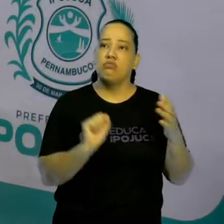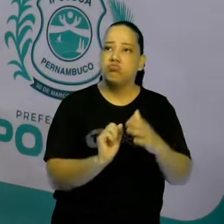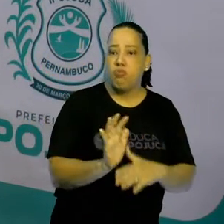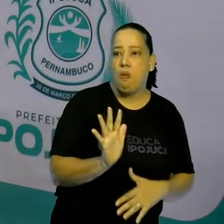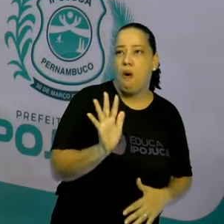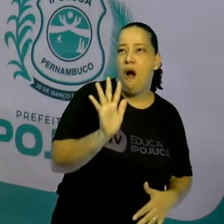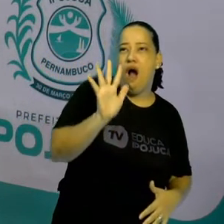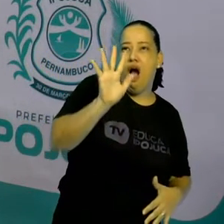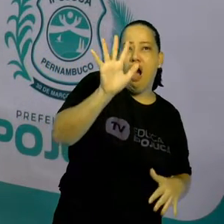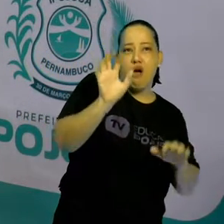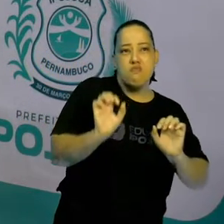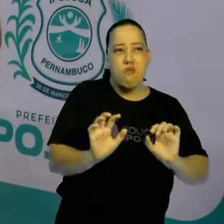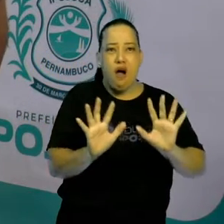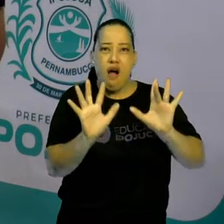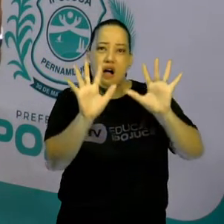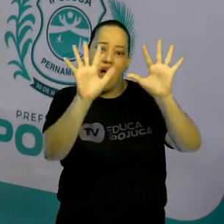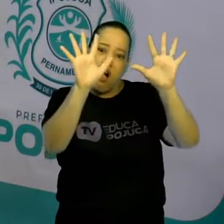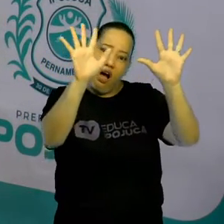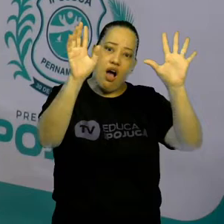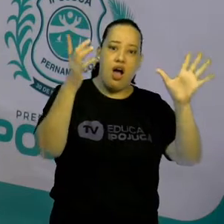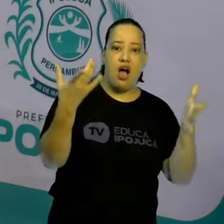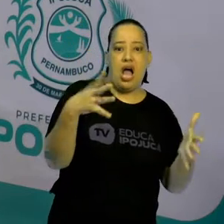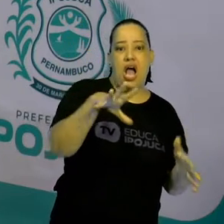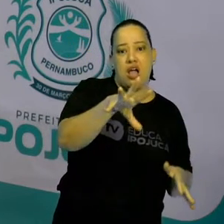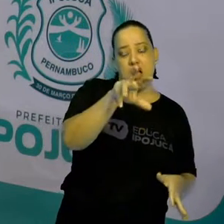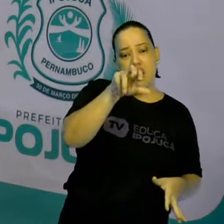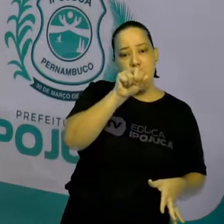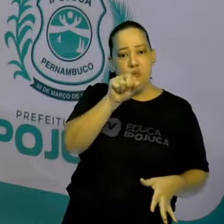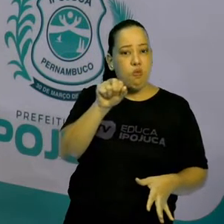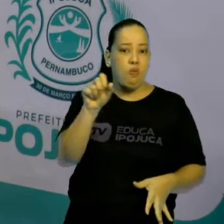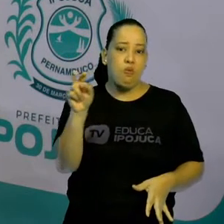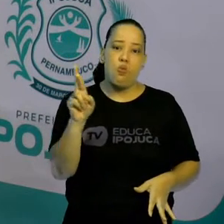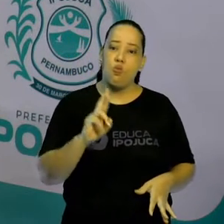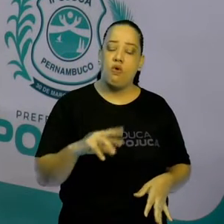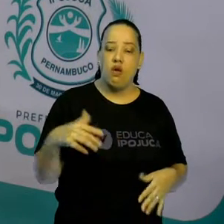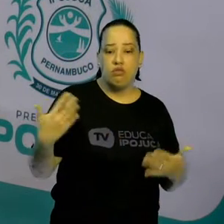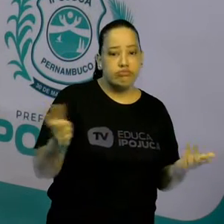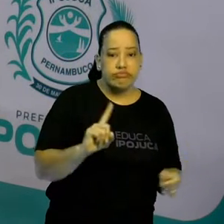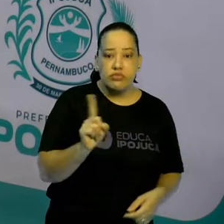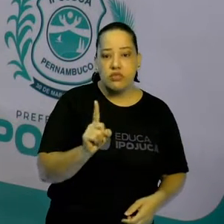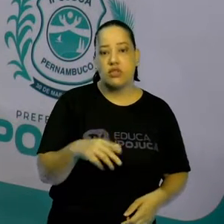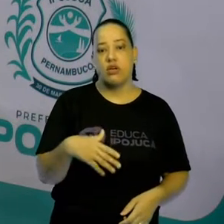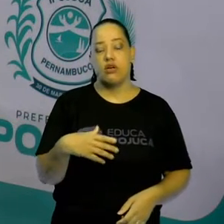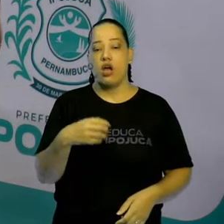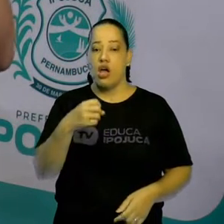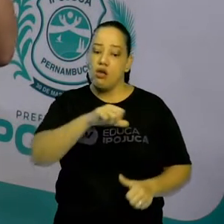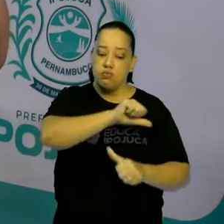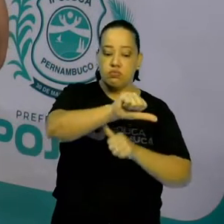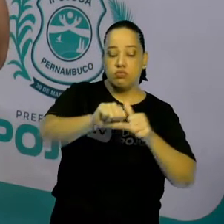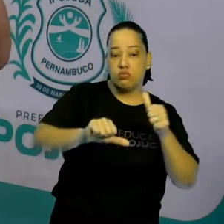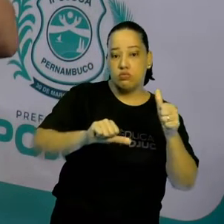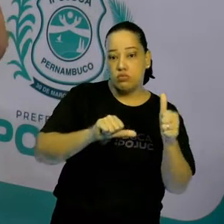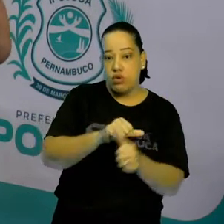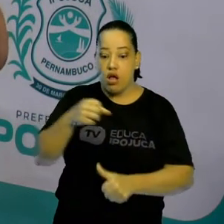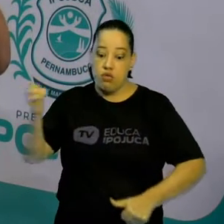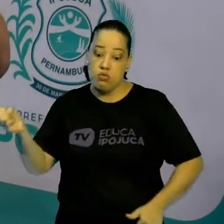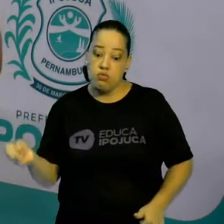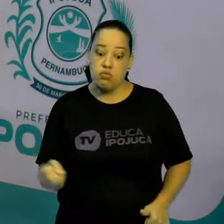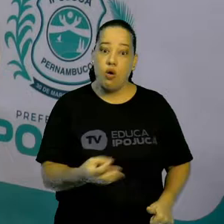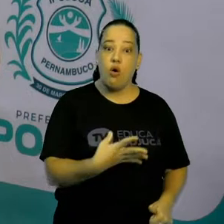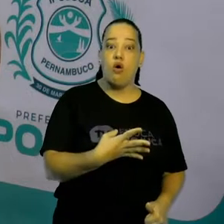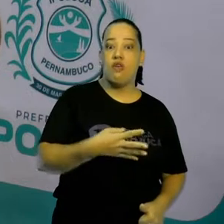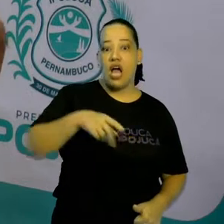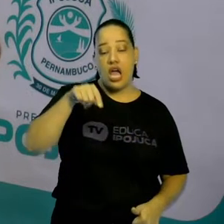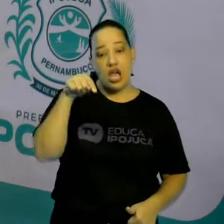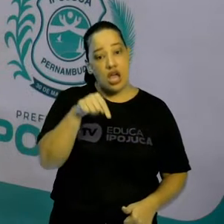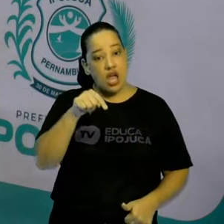possa ser nocivo. Ela é utilizada através de uma fonte renovável, ou seja, lembra que eu falei que é aquela que não